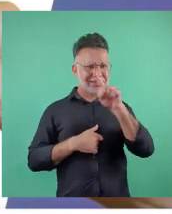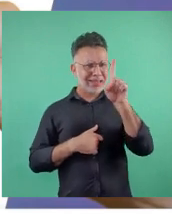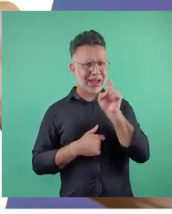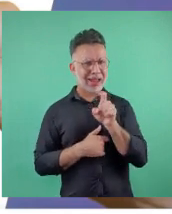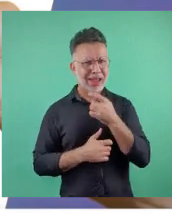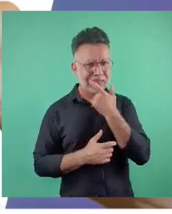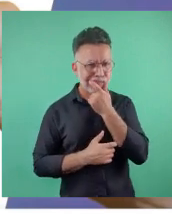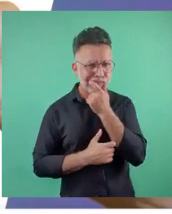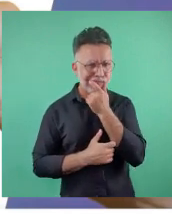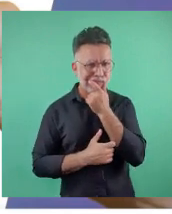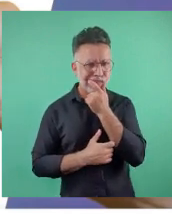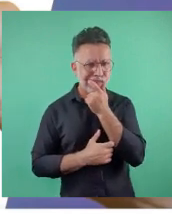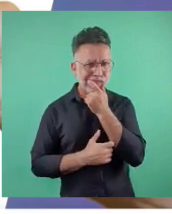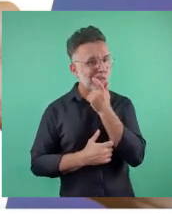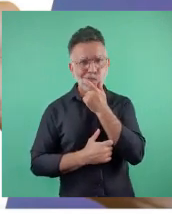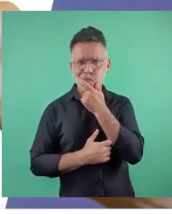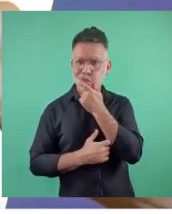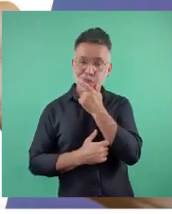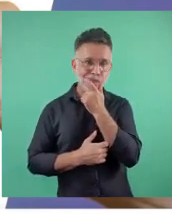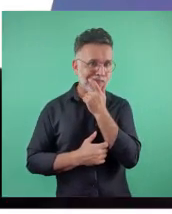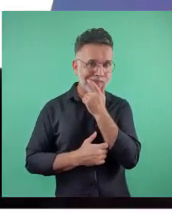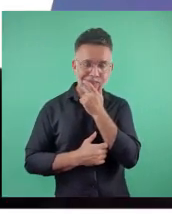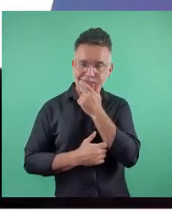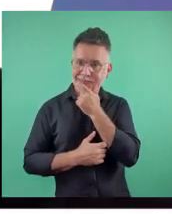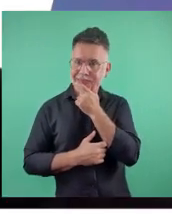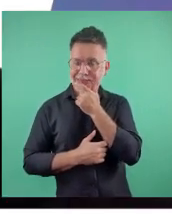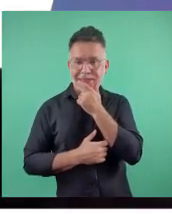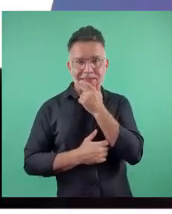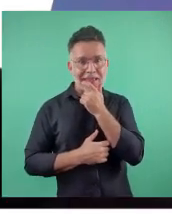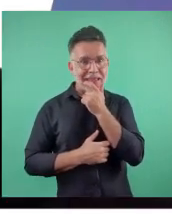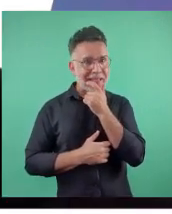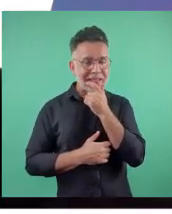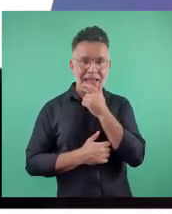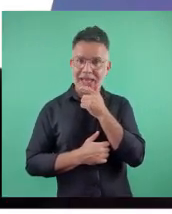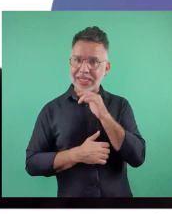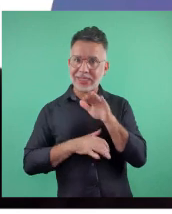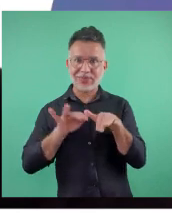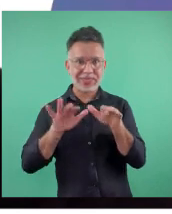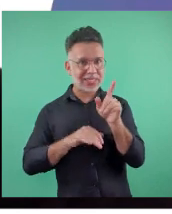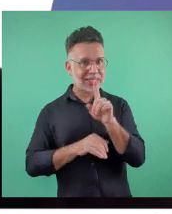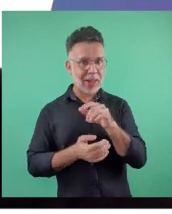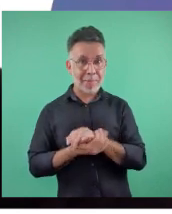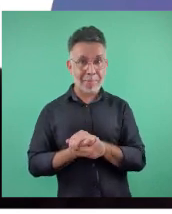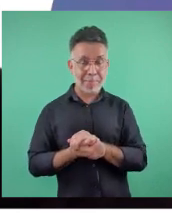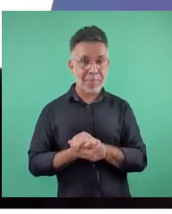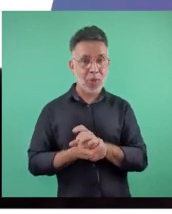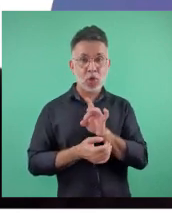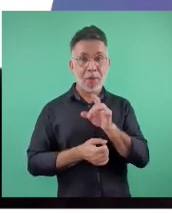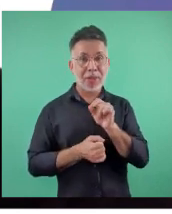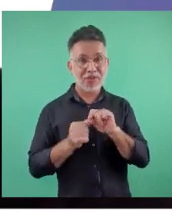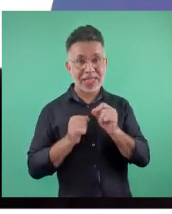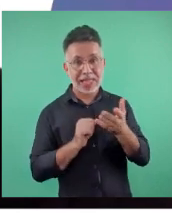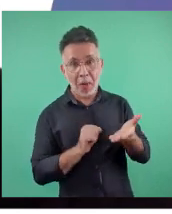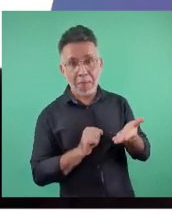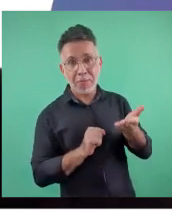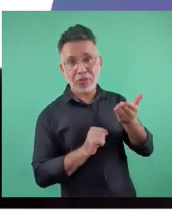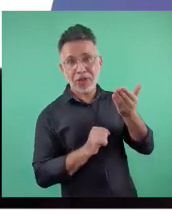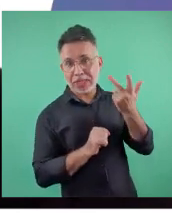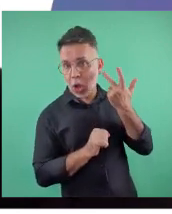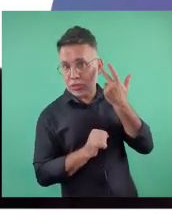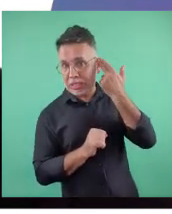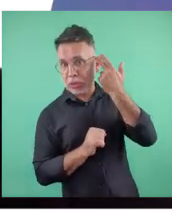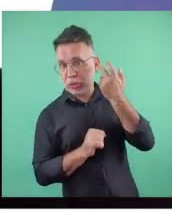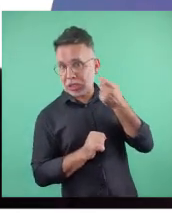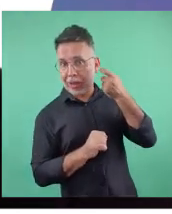o suficiente? Será? Nem sempre. Nem sempre